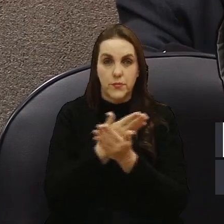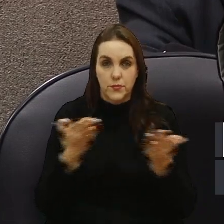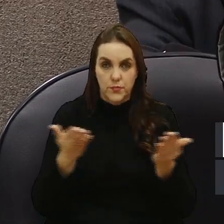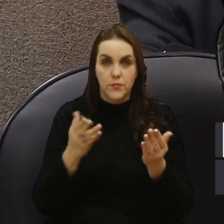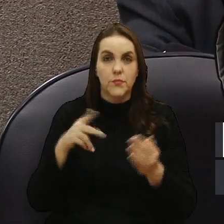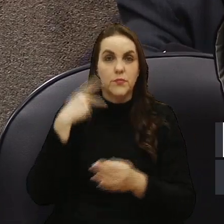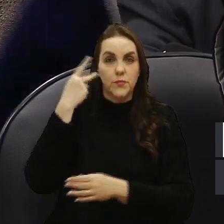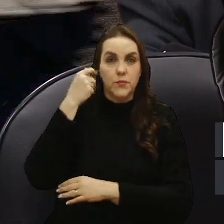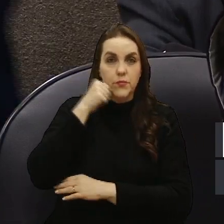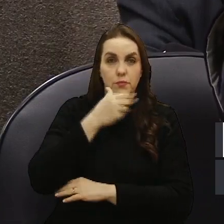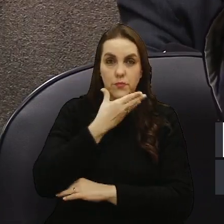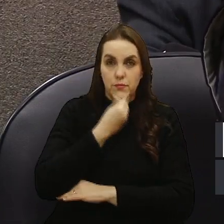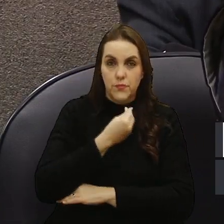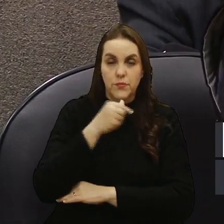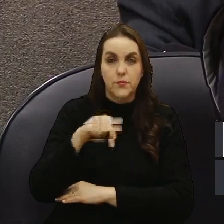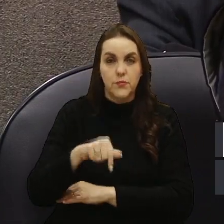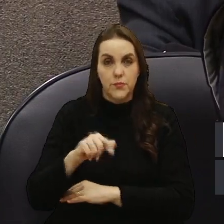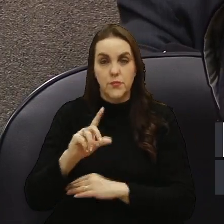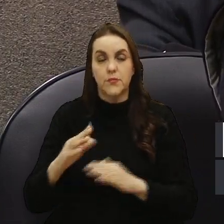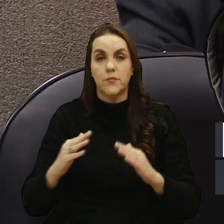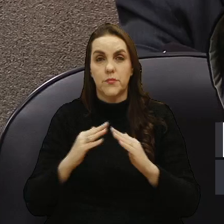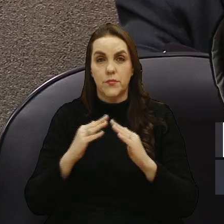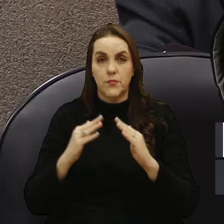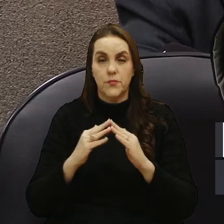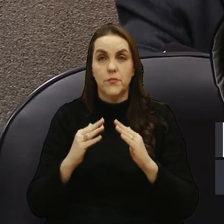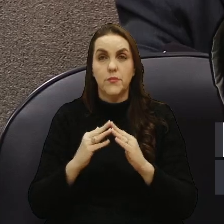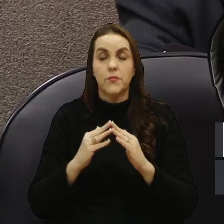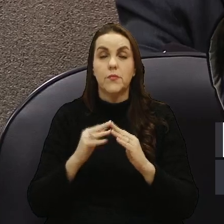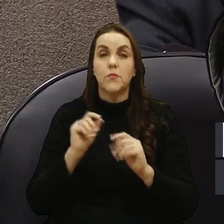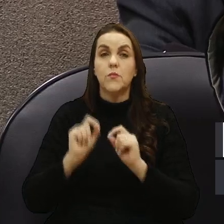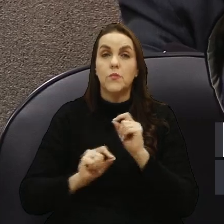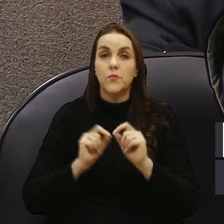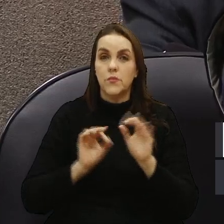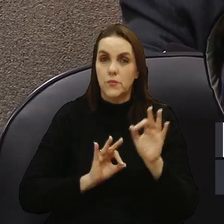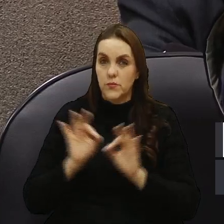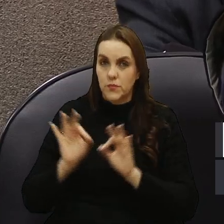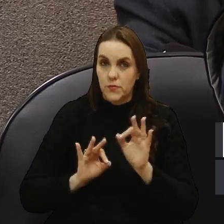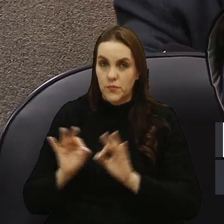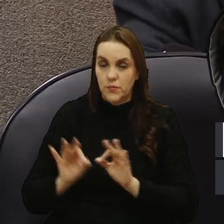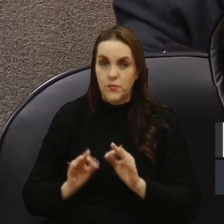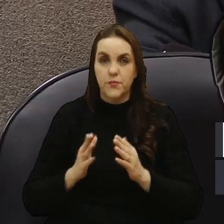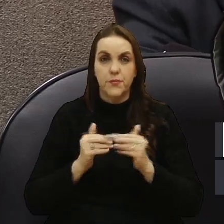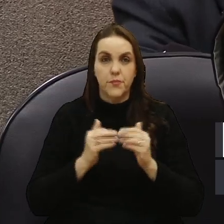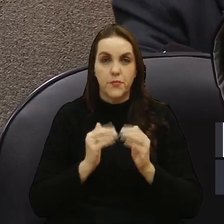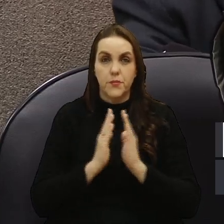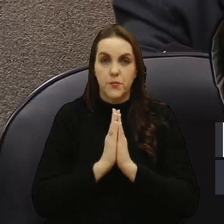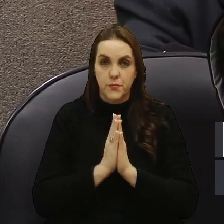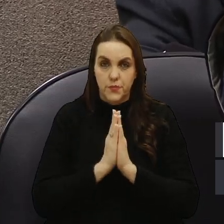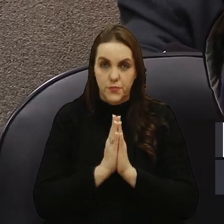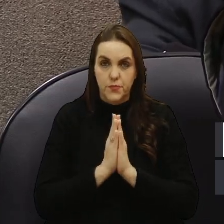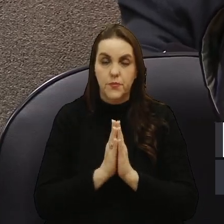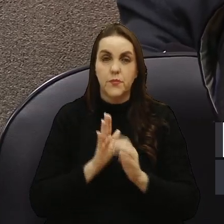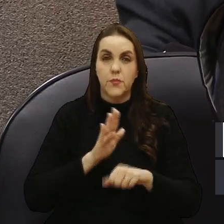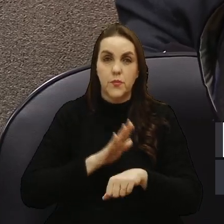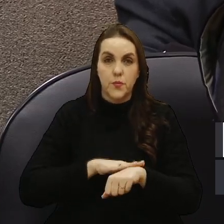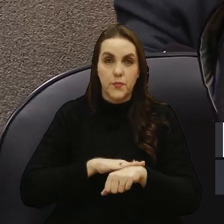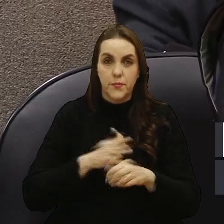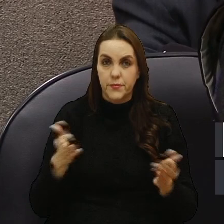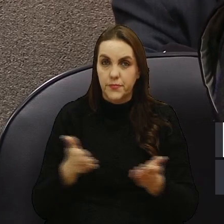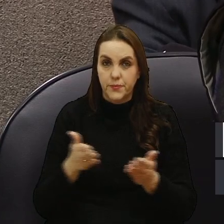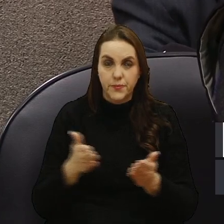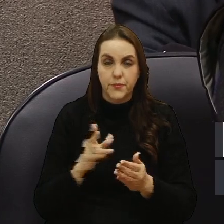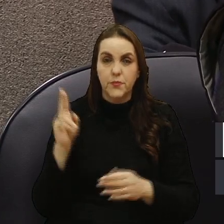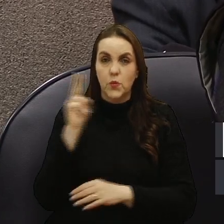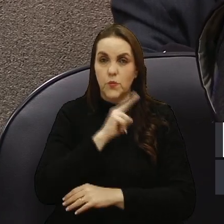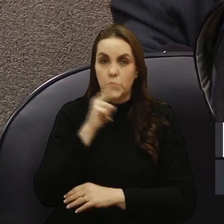vereadores desta casa o que estará sendo construído. Então, eu peço a gentileza que, neste momento, nós não votamos o regime